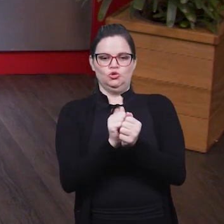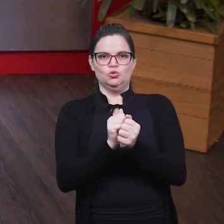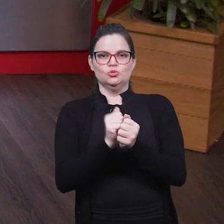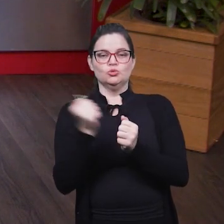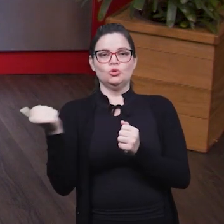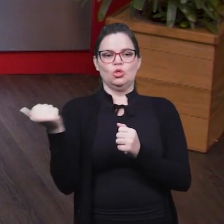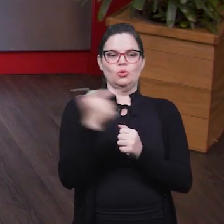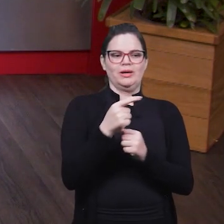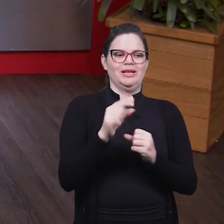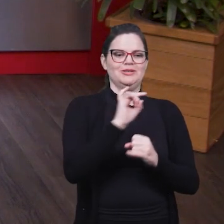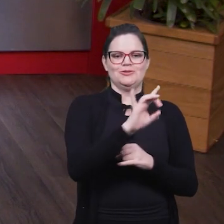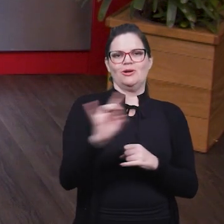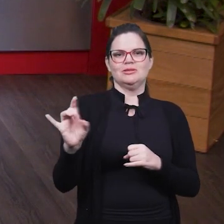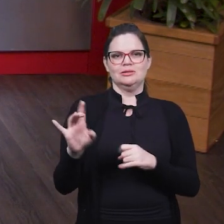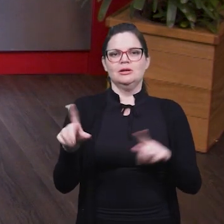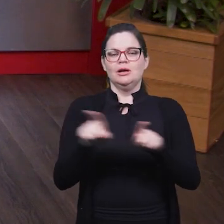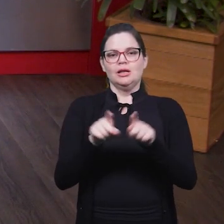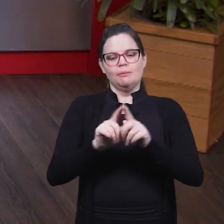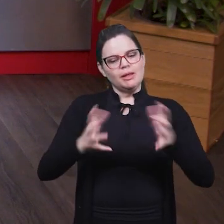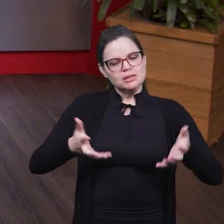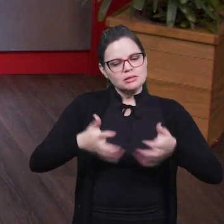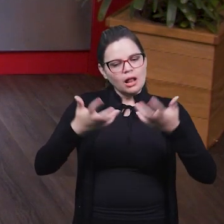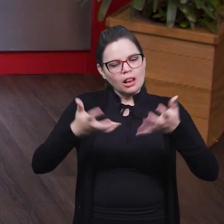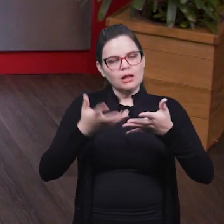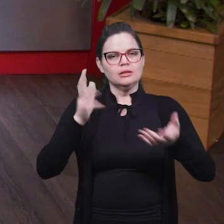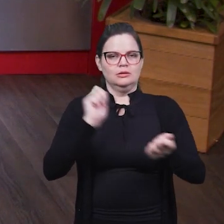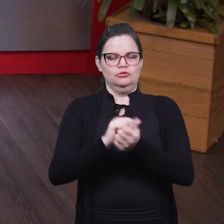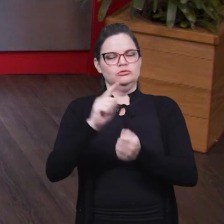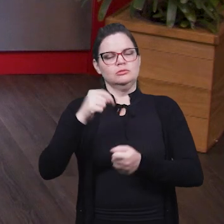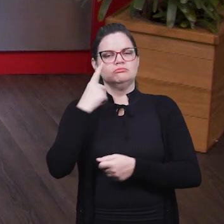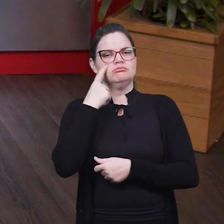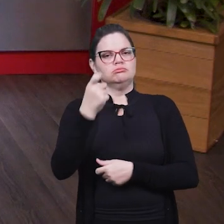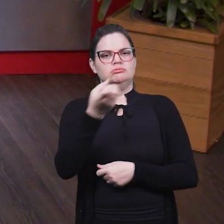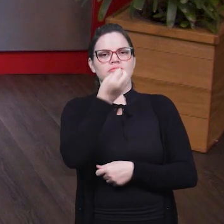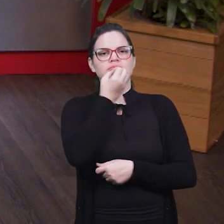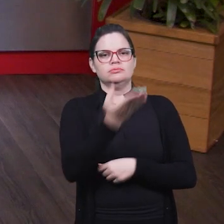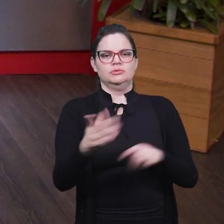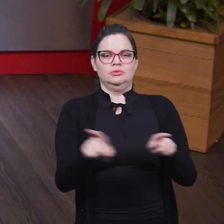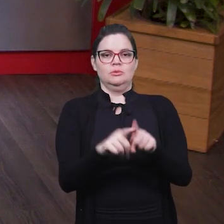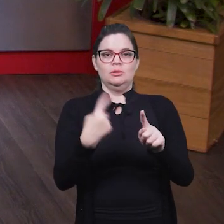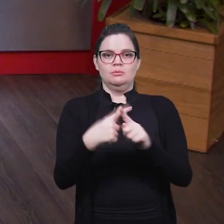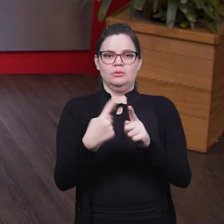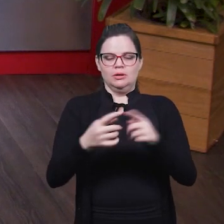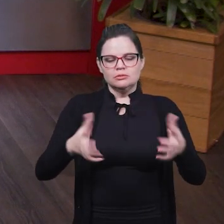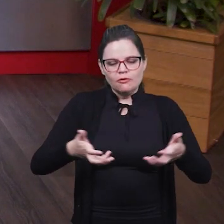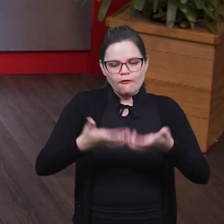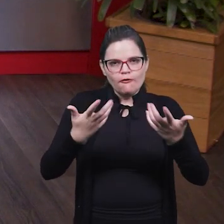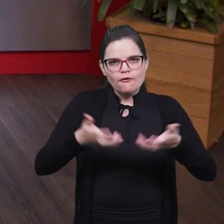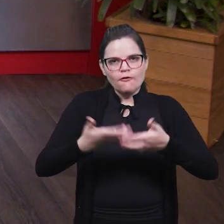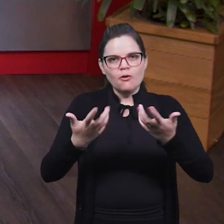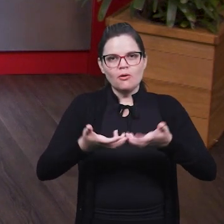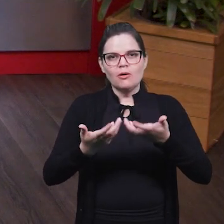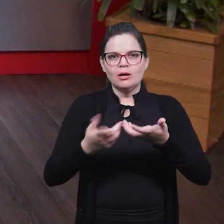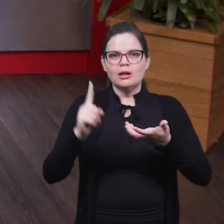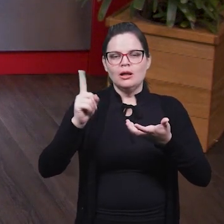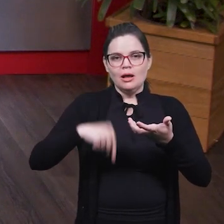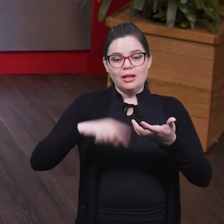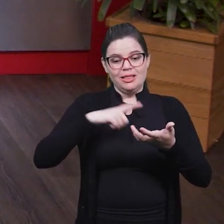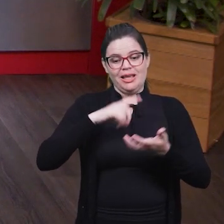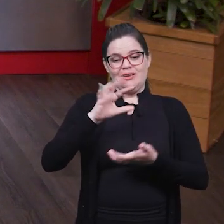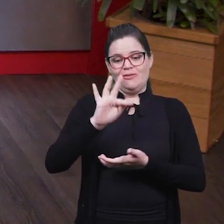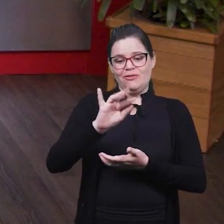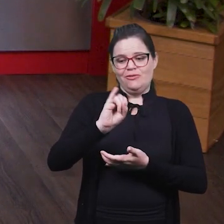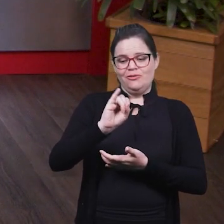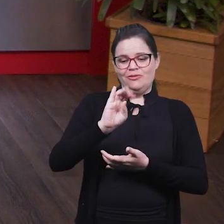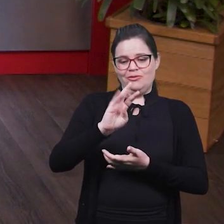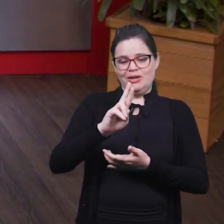salada à refeição é sempre interessante, ainda mais que com os vegetais folhosos, considere as fibras,